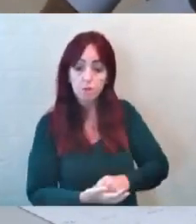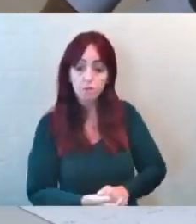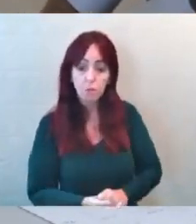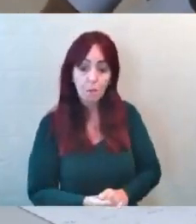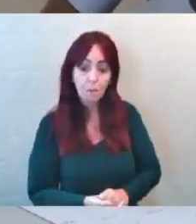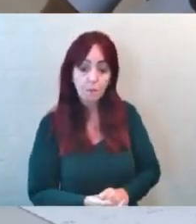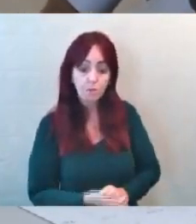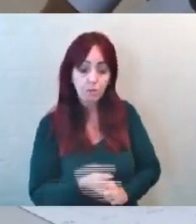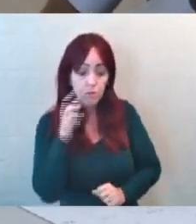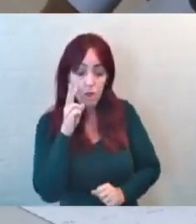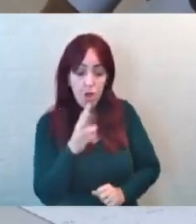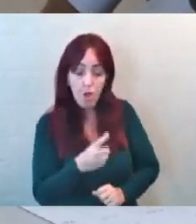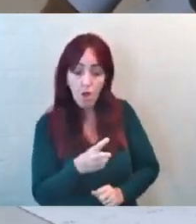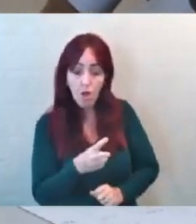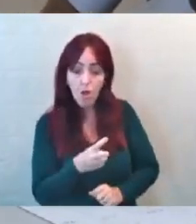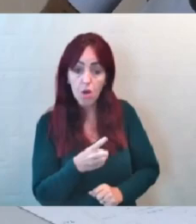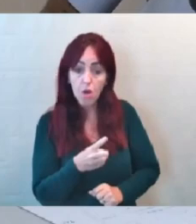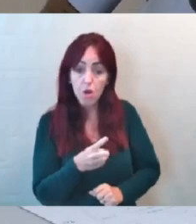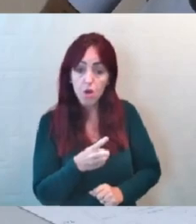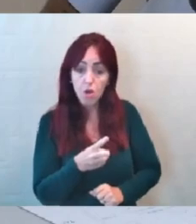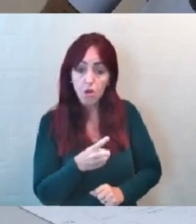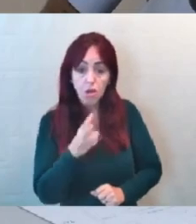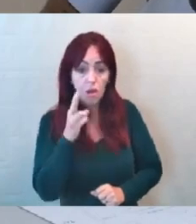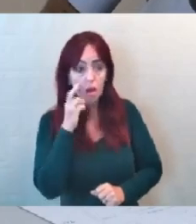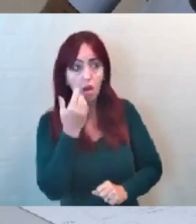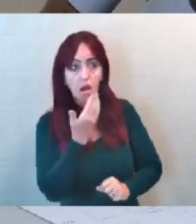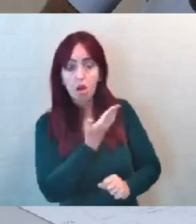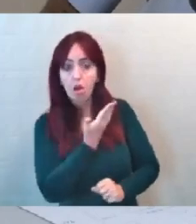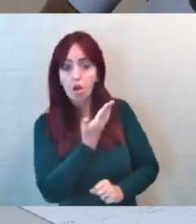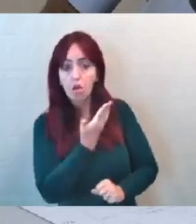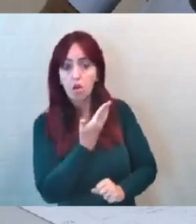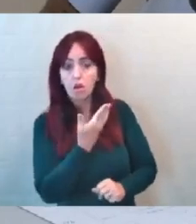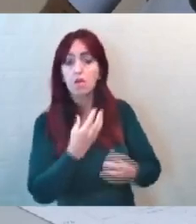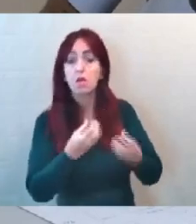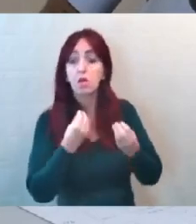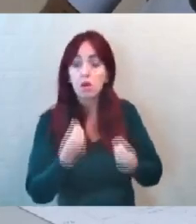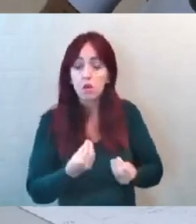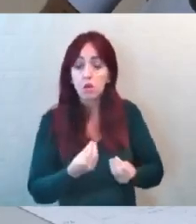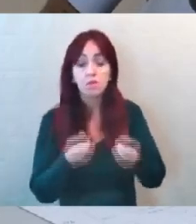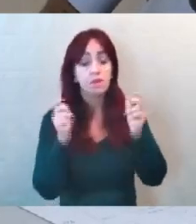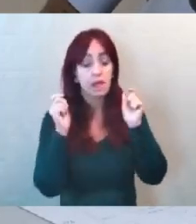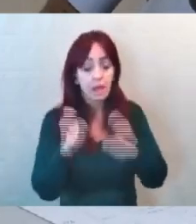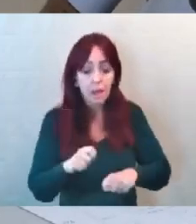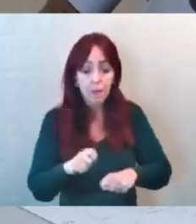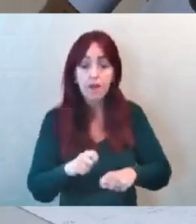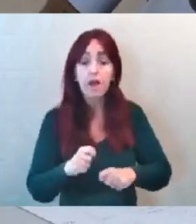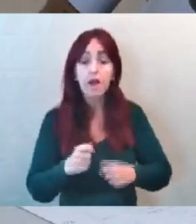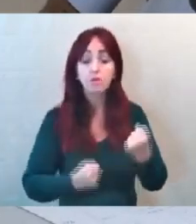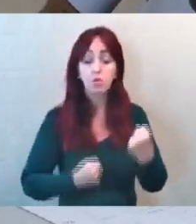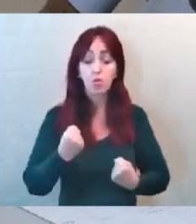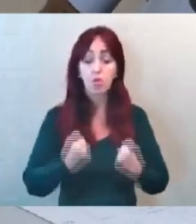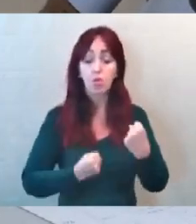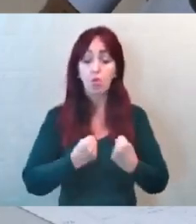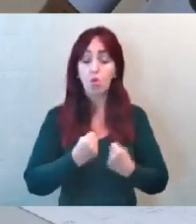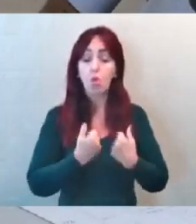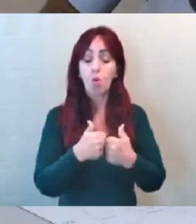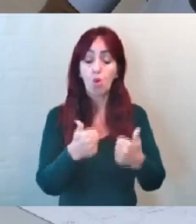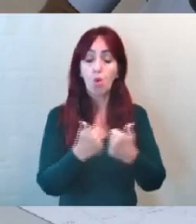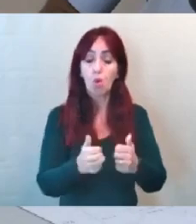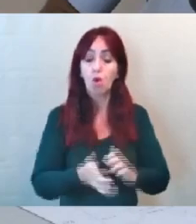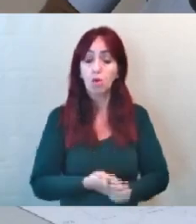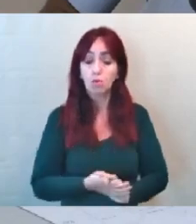Olha ver se tem condições de um ônibus desse estar circulando na cidade de Belo Horizonte, gente. Lá no bairro Havaí.